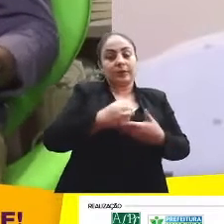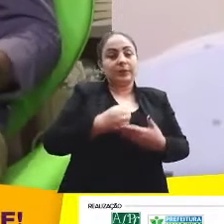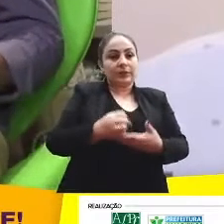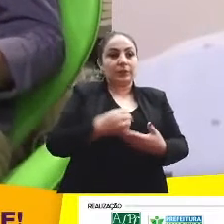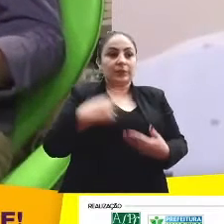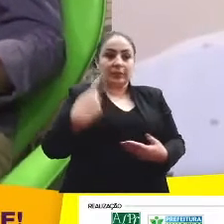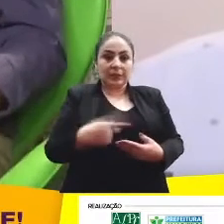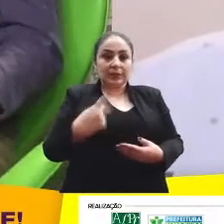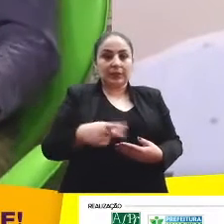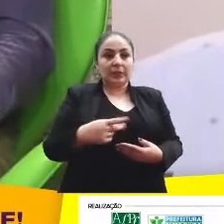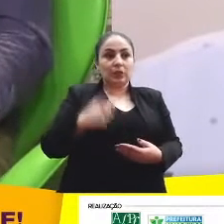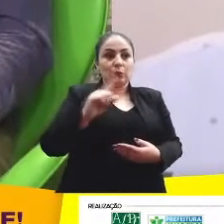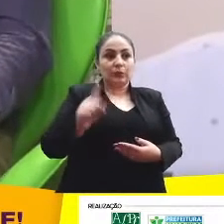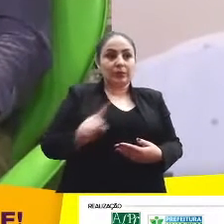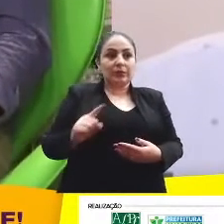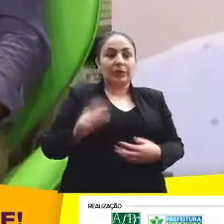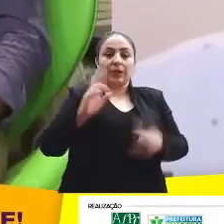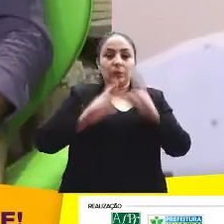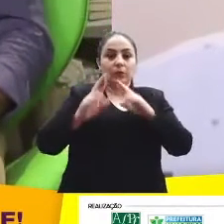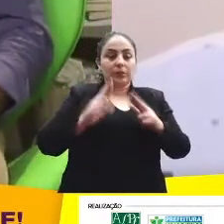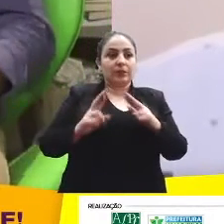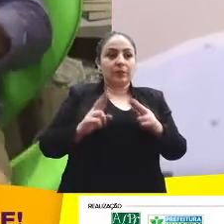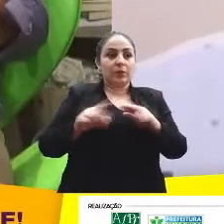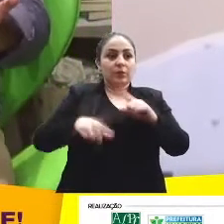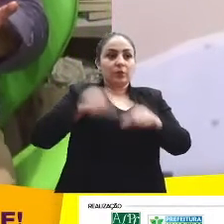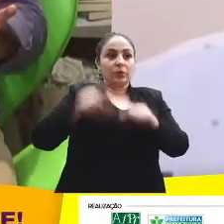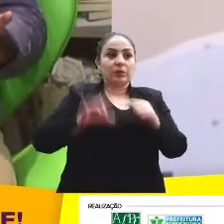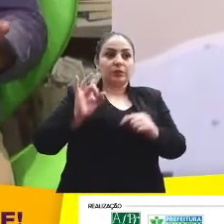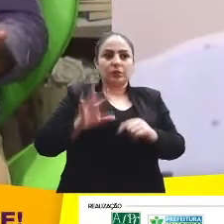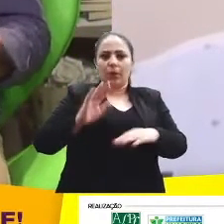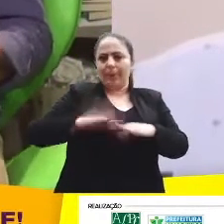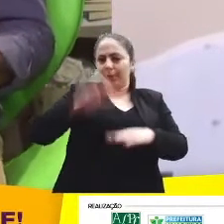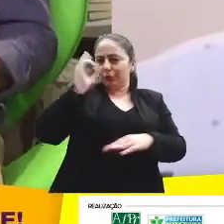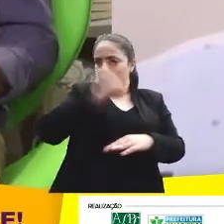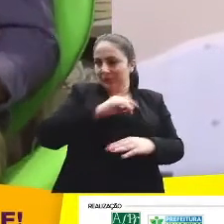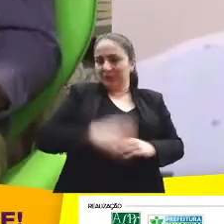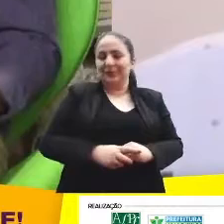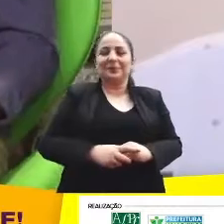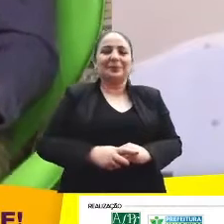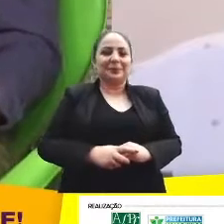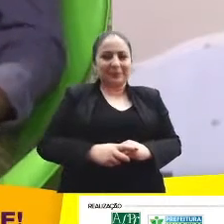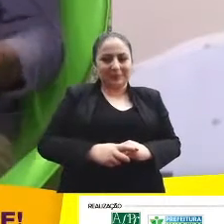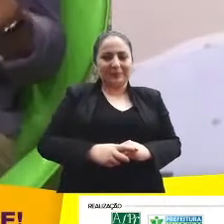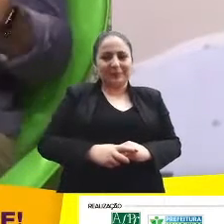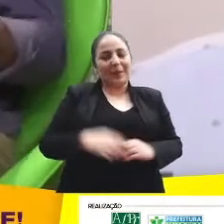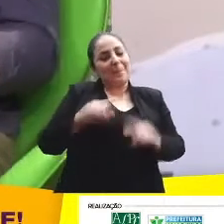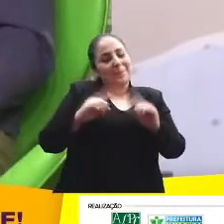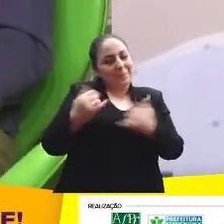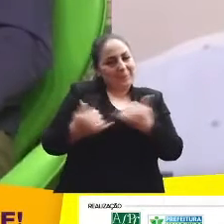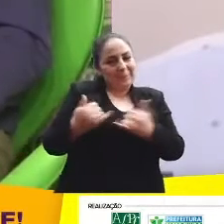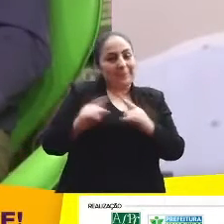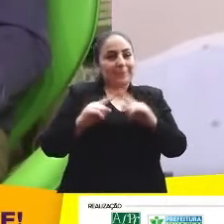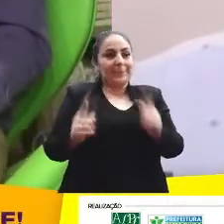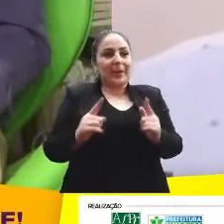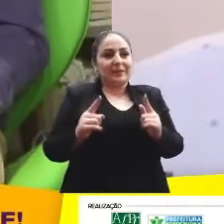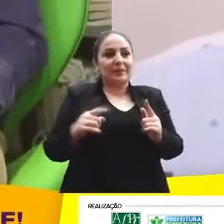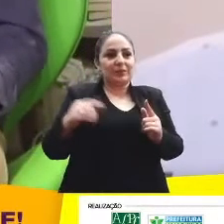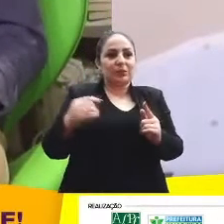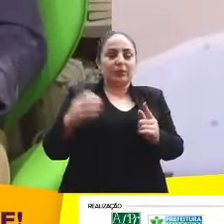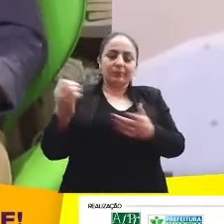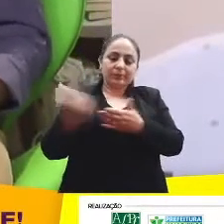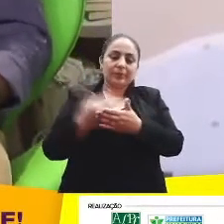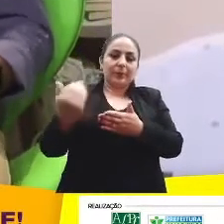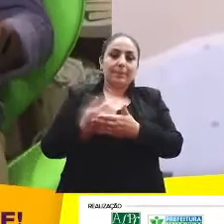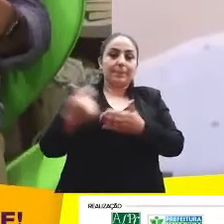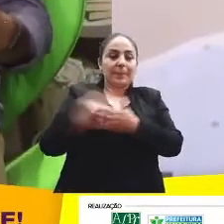aqui, o José Luiz vai respondendo. Eu vou selecionar só as difíceis para o José Luiz. Mas mandem que a gente vai